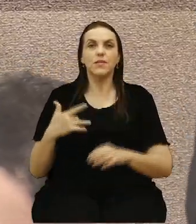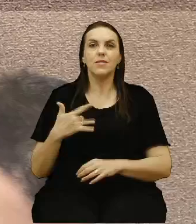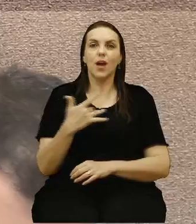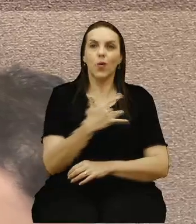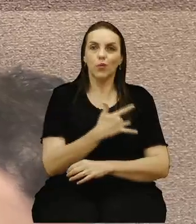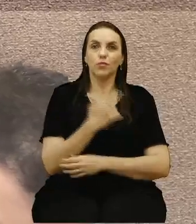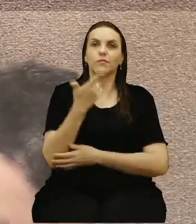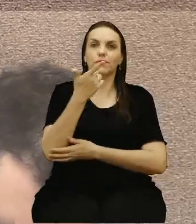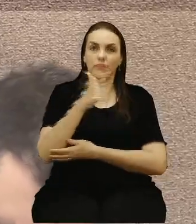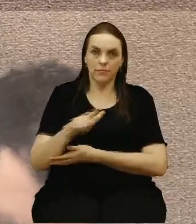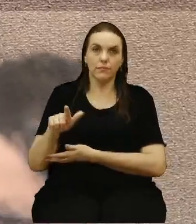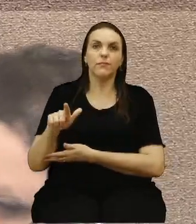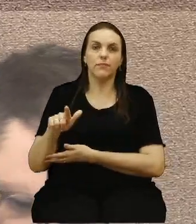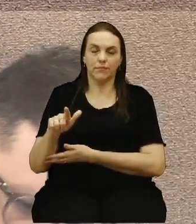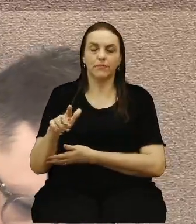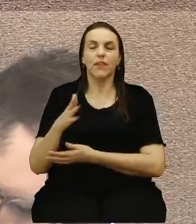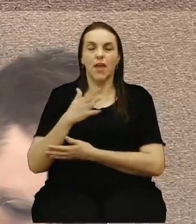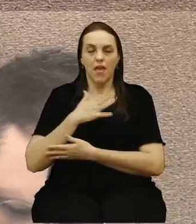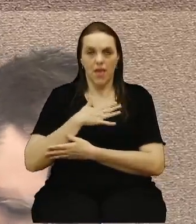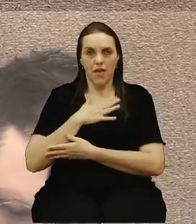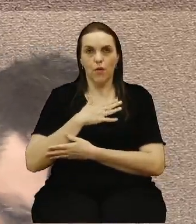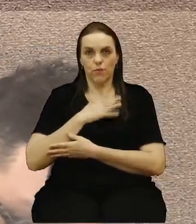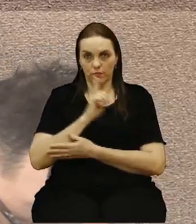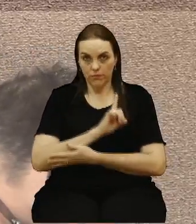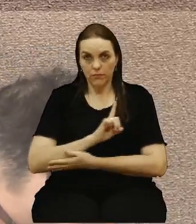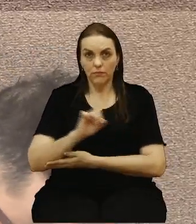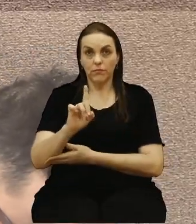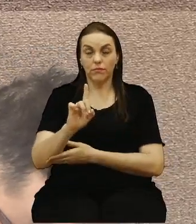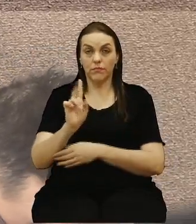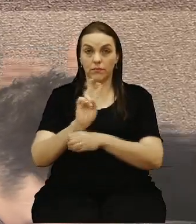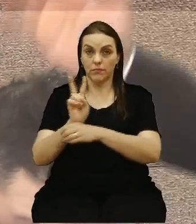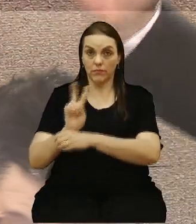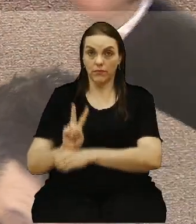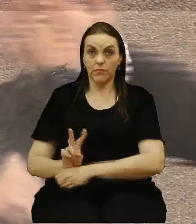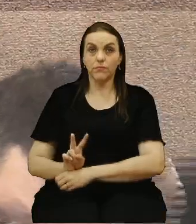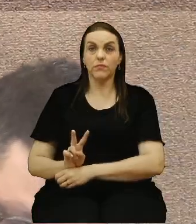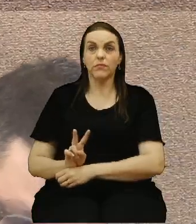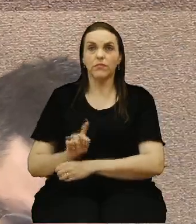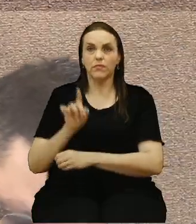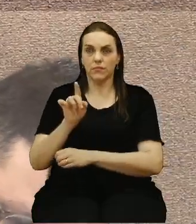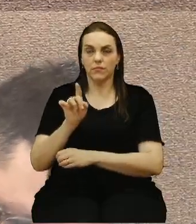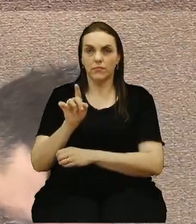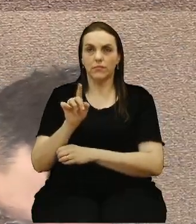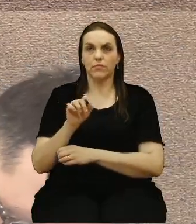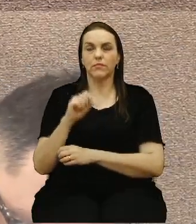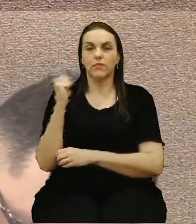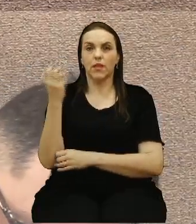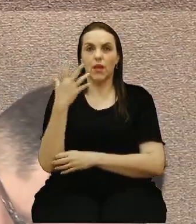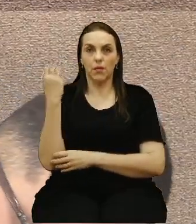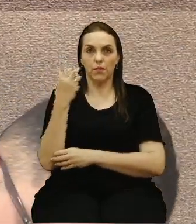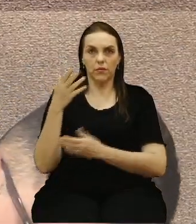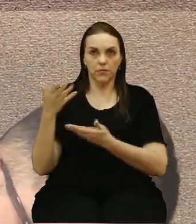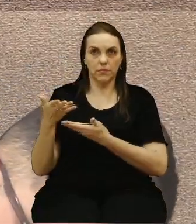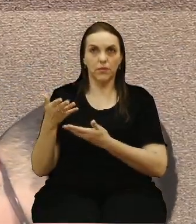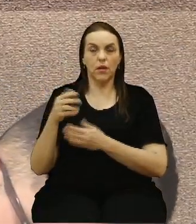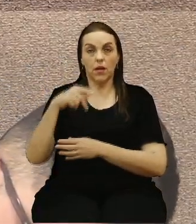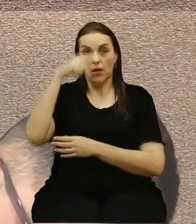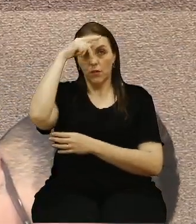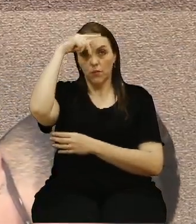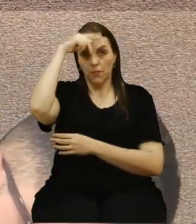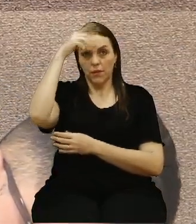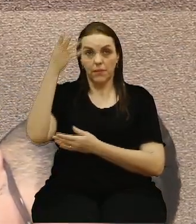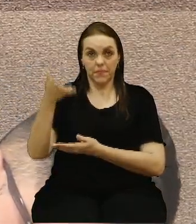vez. Eu fui fazer uma fiscalização ali no ambulatório do Pompeia. Peço a palavra. E